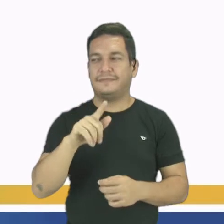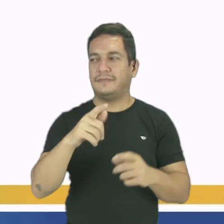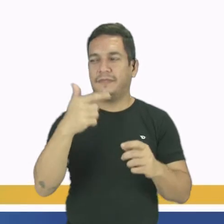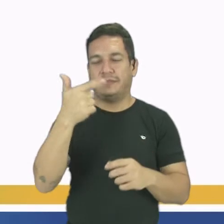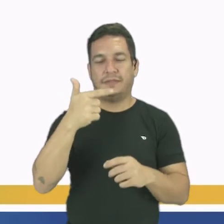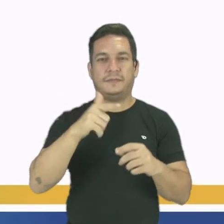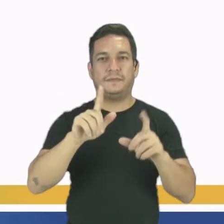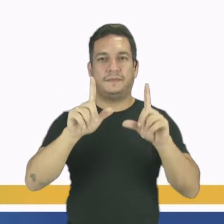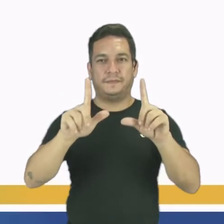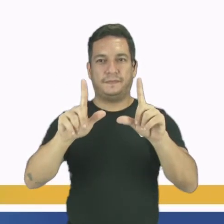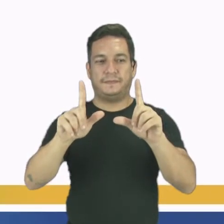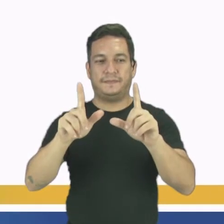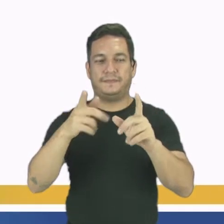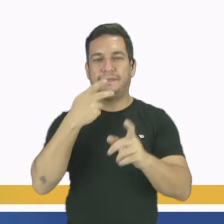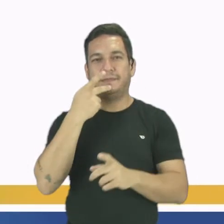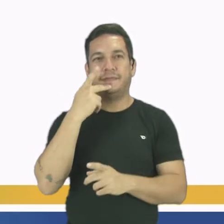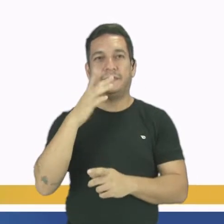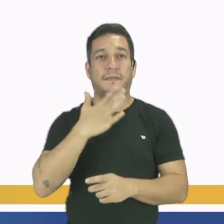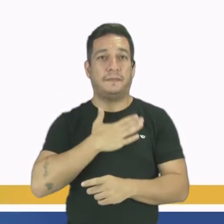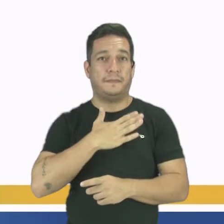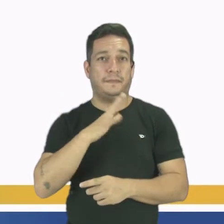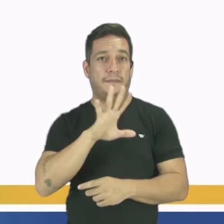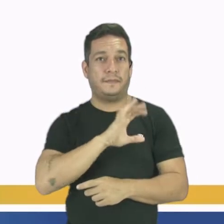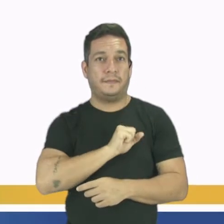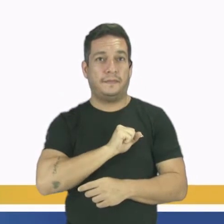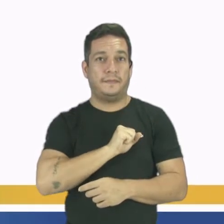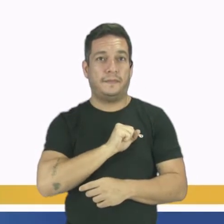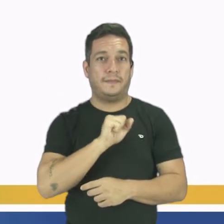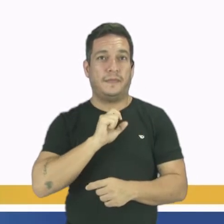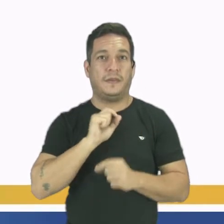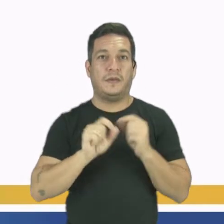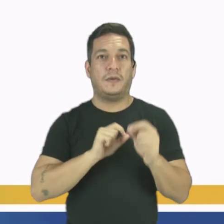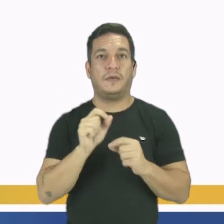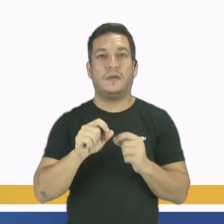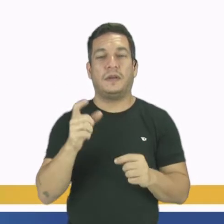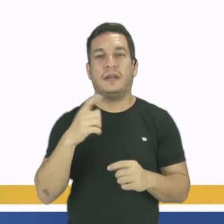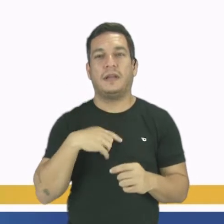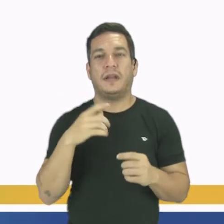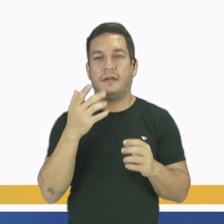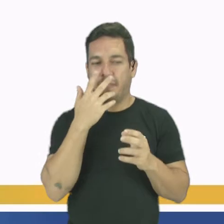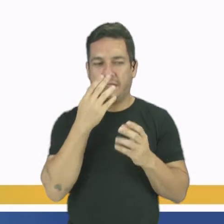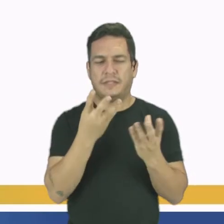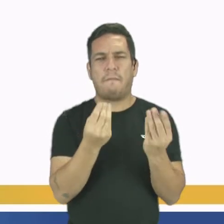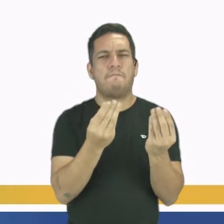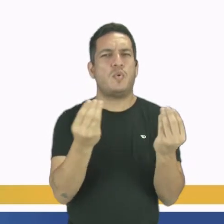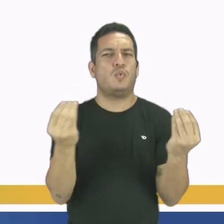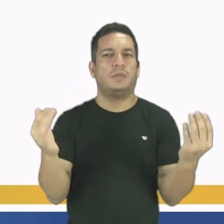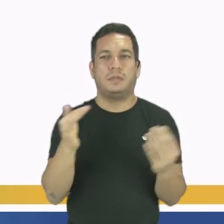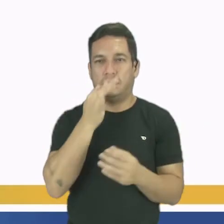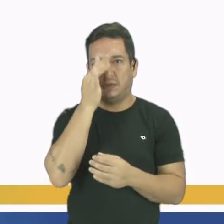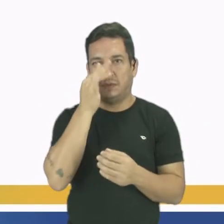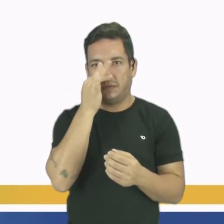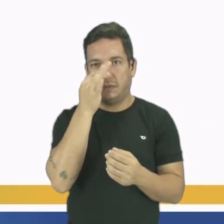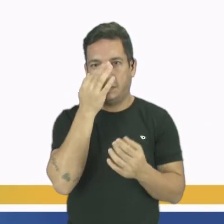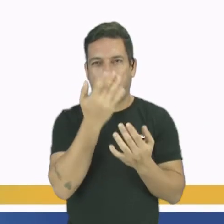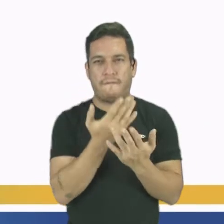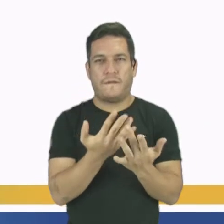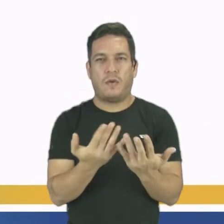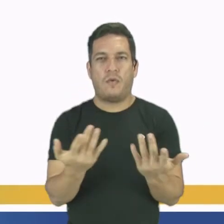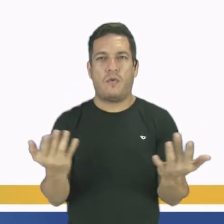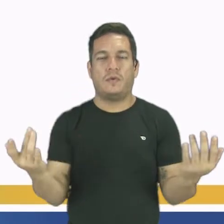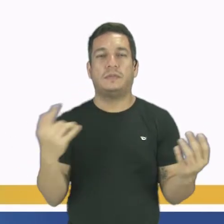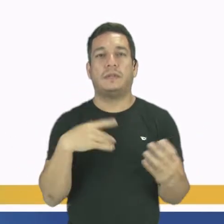2, quando ele fala o seguinte: meu amor é uma caravana de rosas. O fato de faltar a palavra